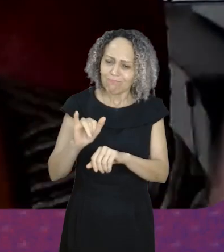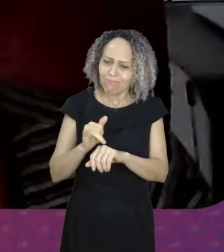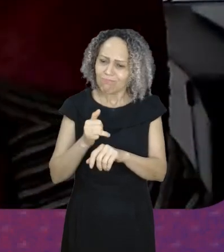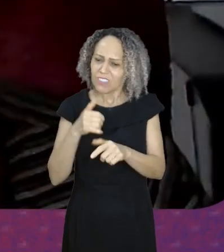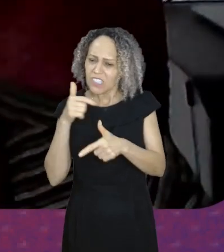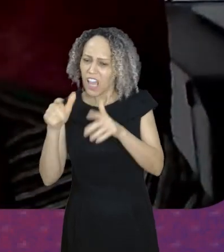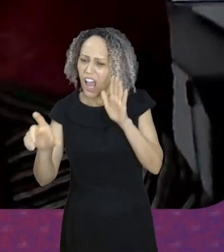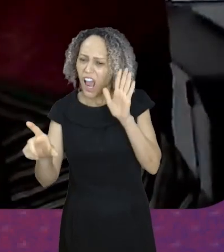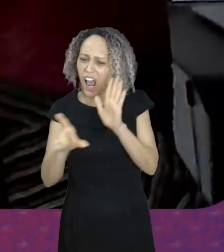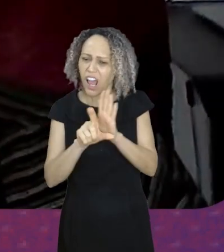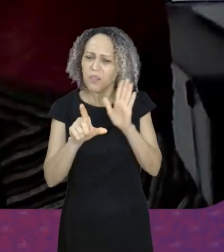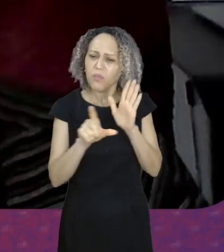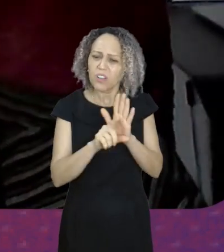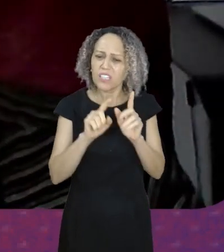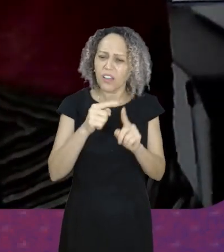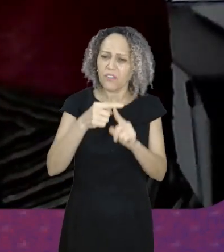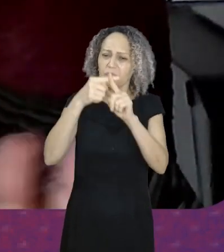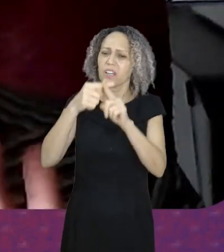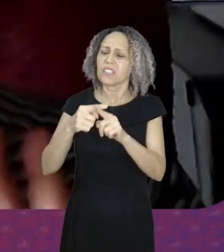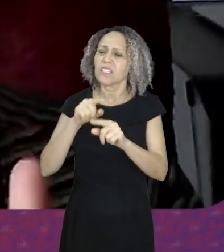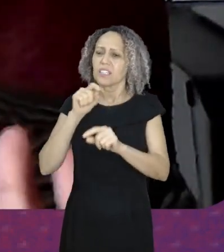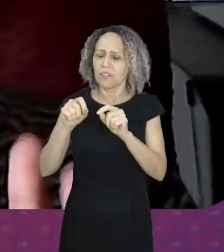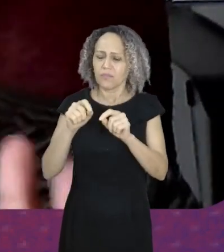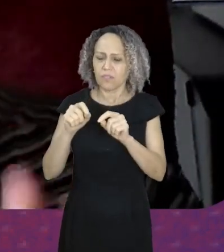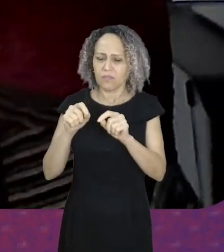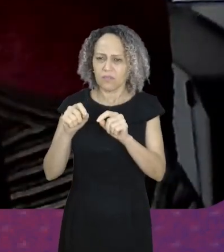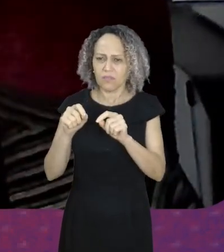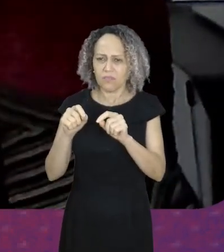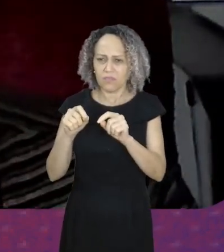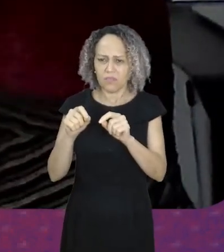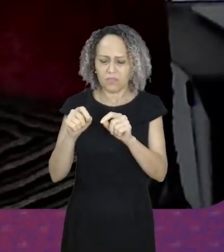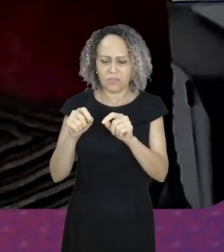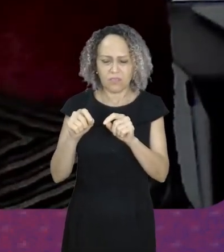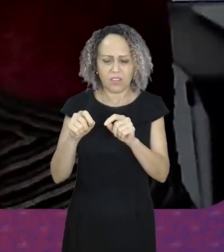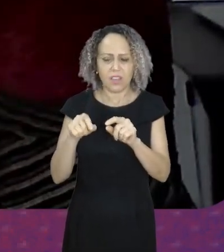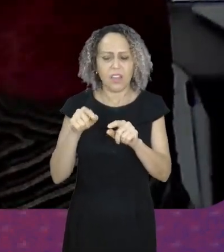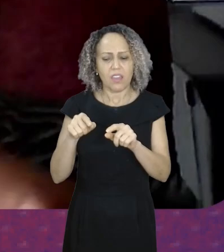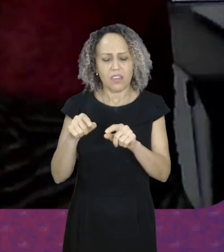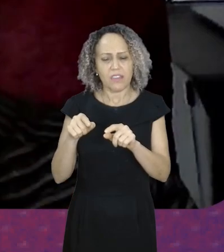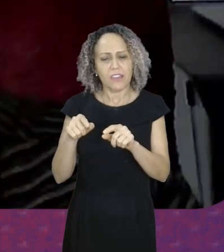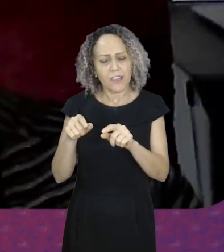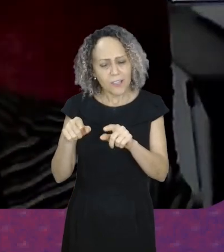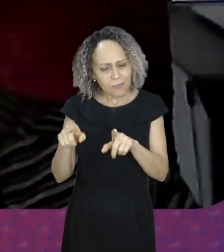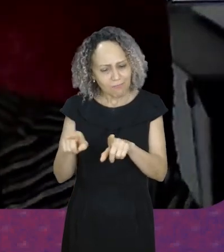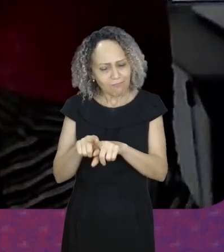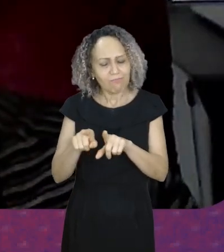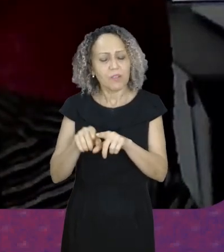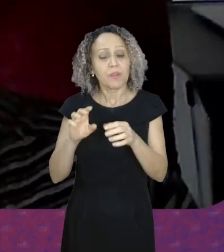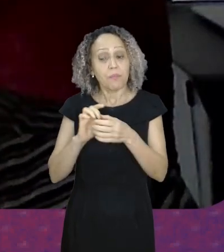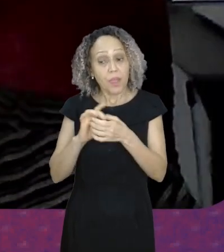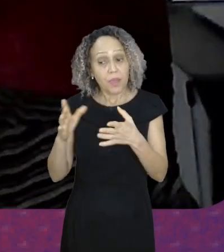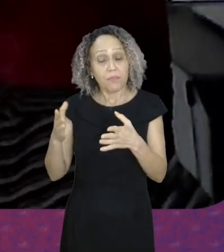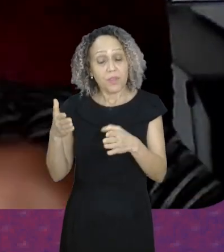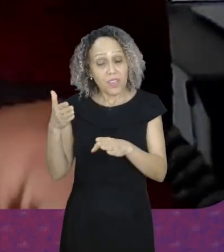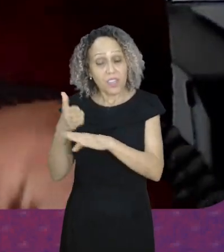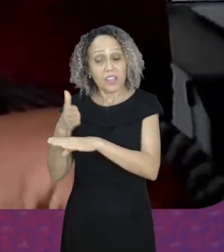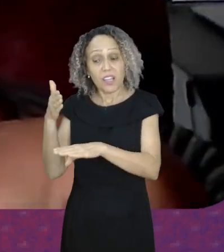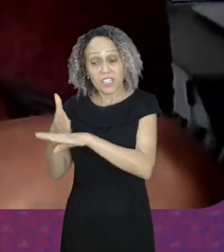não excluem o acesso universal às políticas. Vou exemplificar.